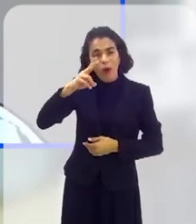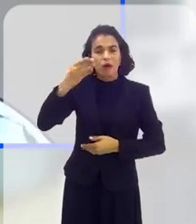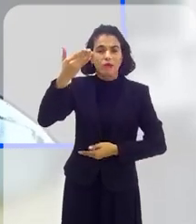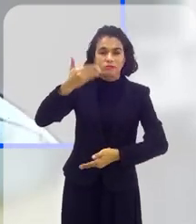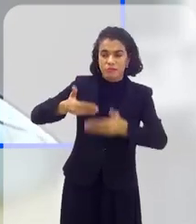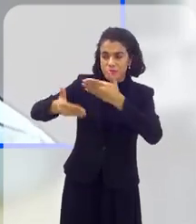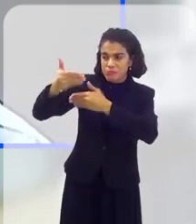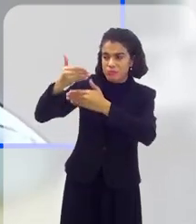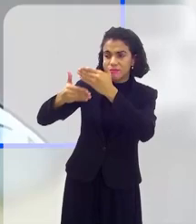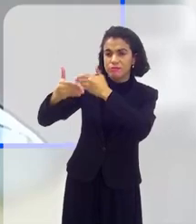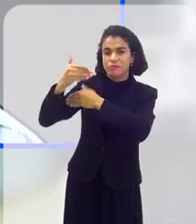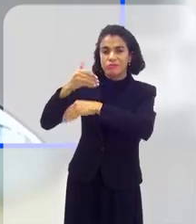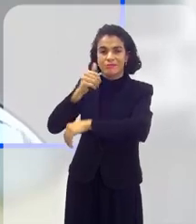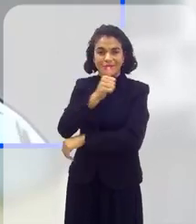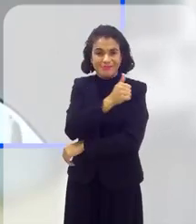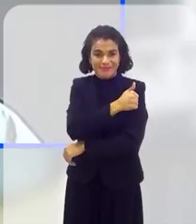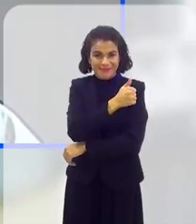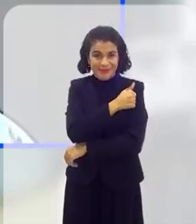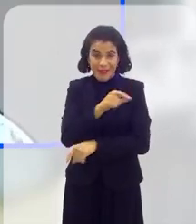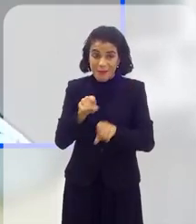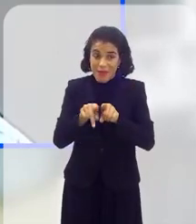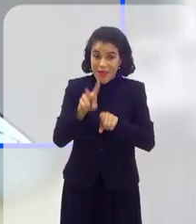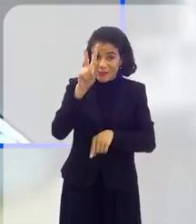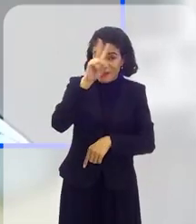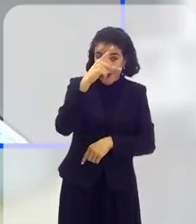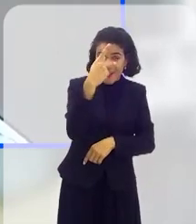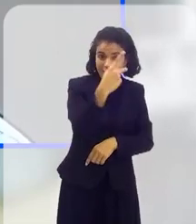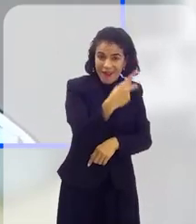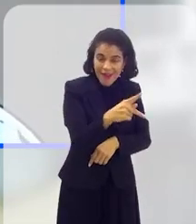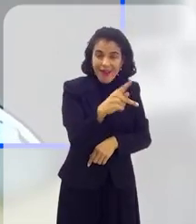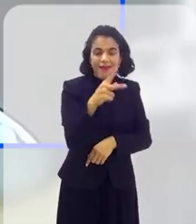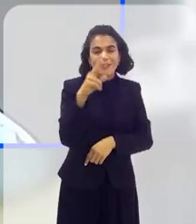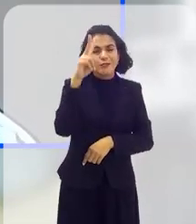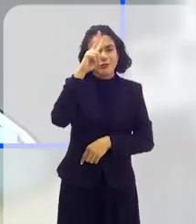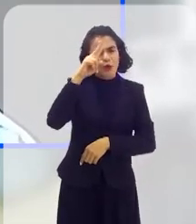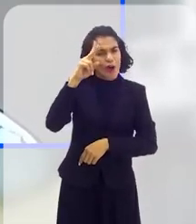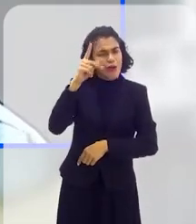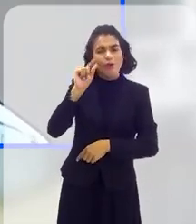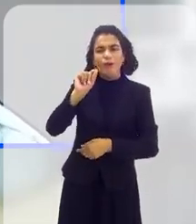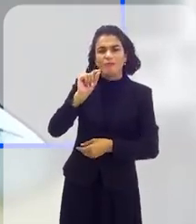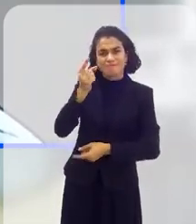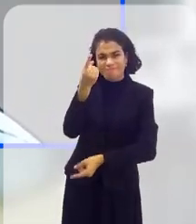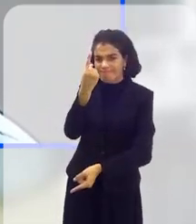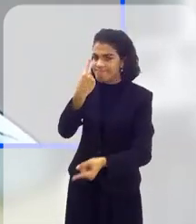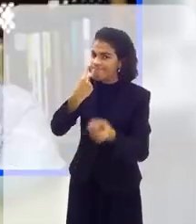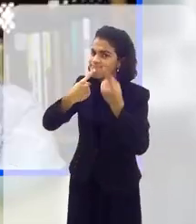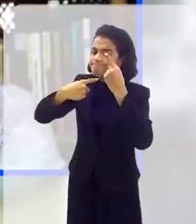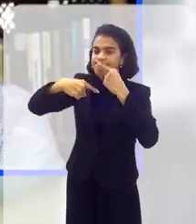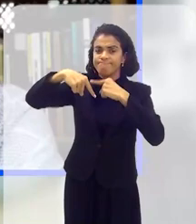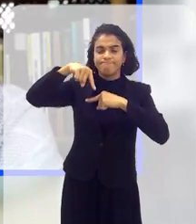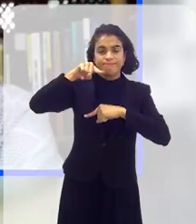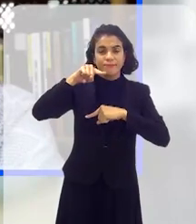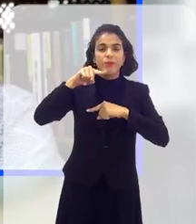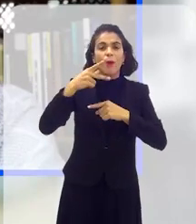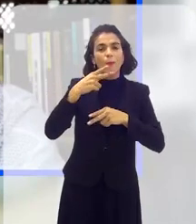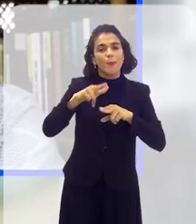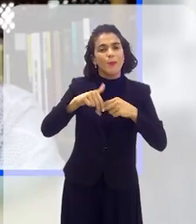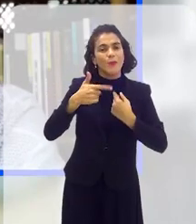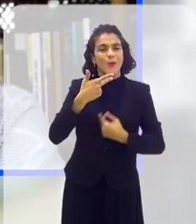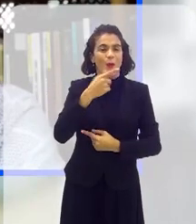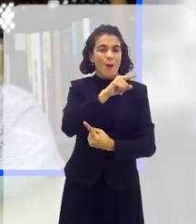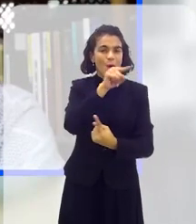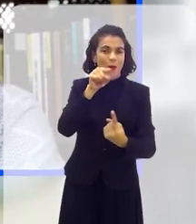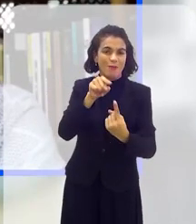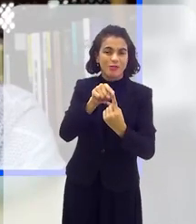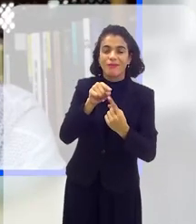história dos ancestrais dela e também a história dela são histórias de superação. Então, eu quis